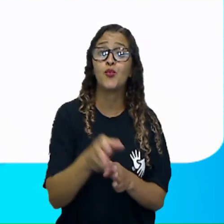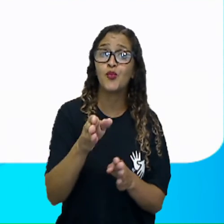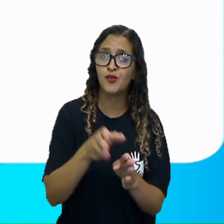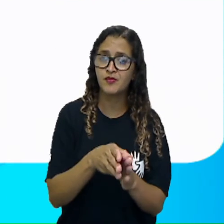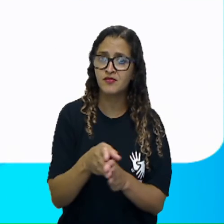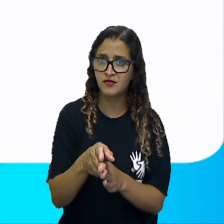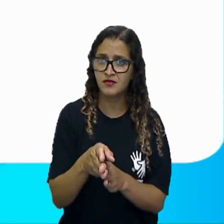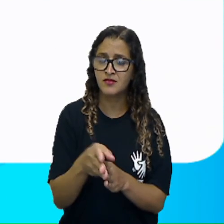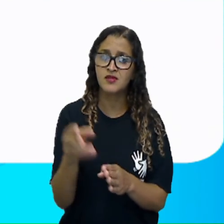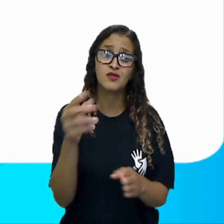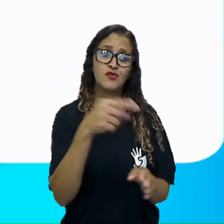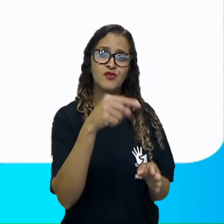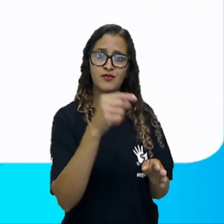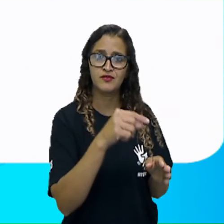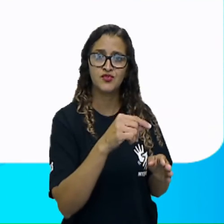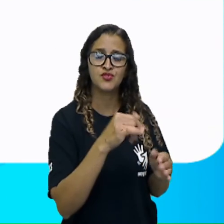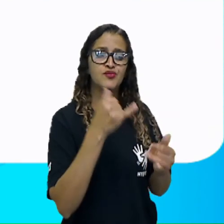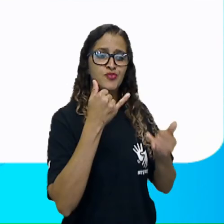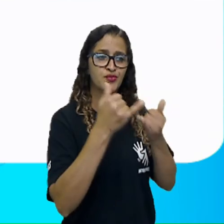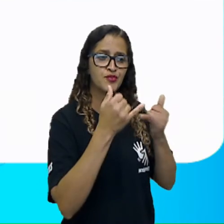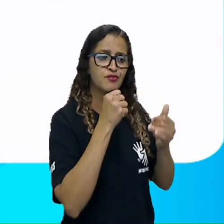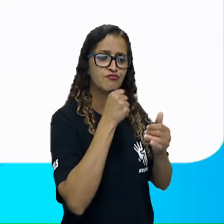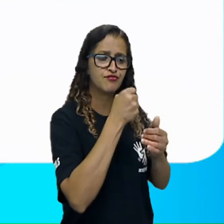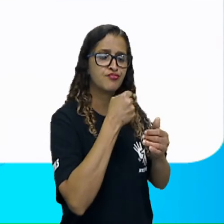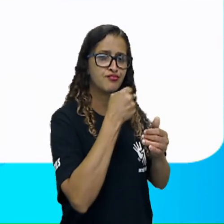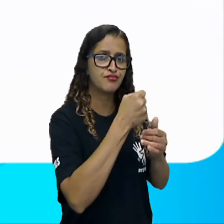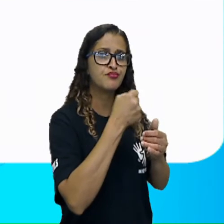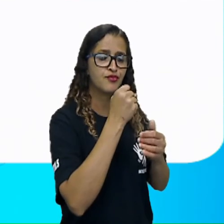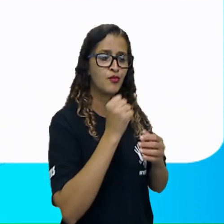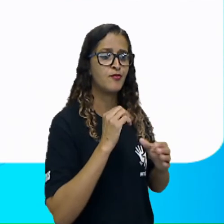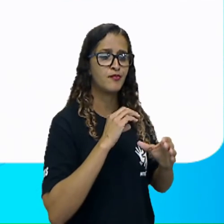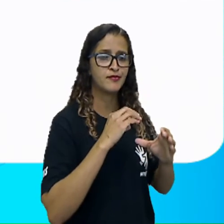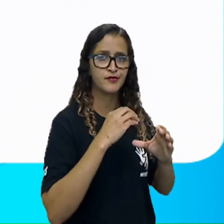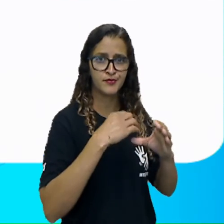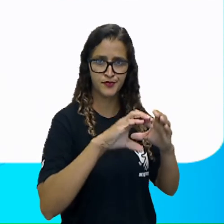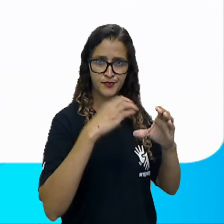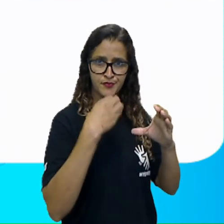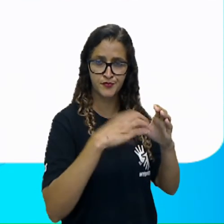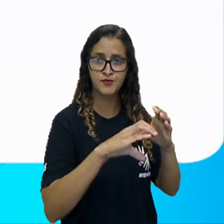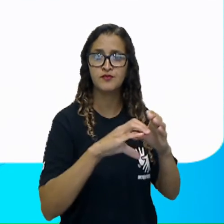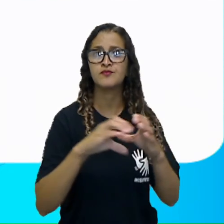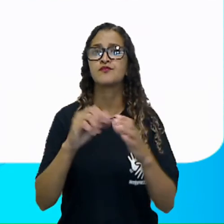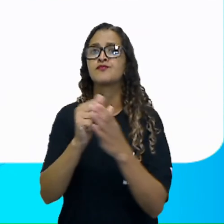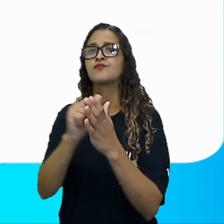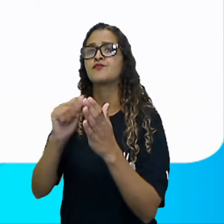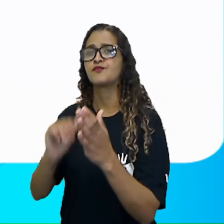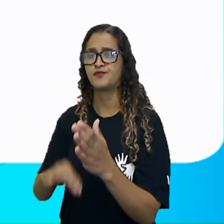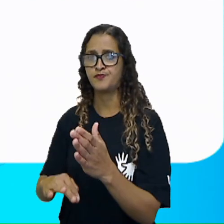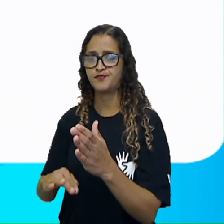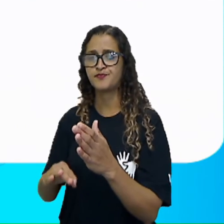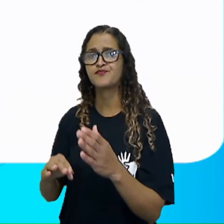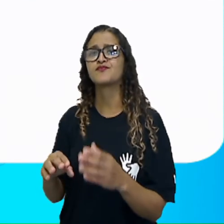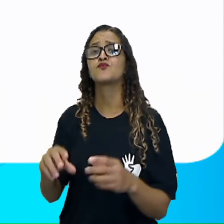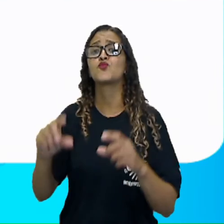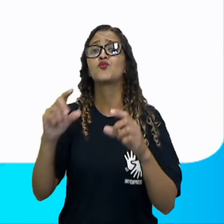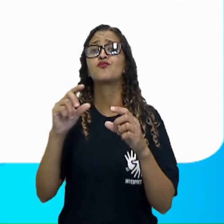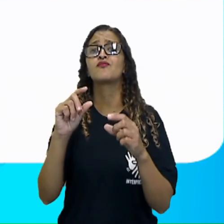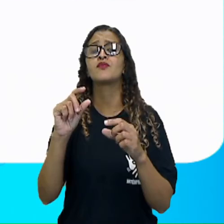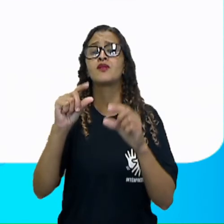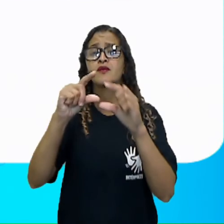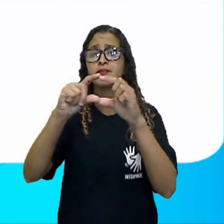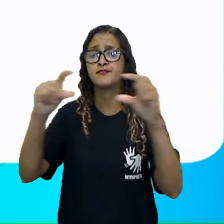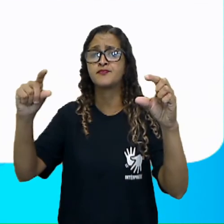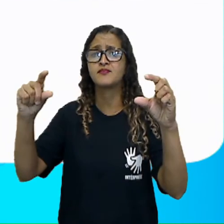retirada essa reportagem. Aí temos algumas atividades. Numere os parágrafos do texto. Se